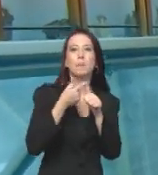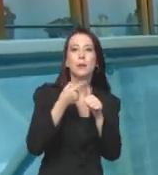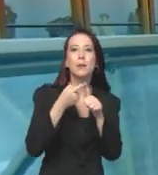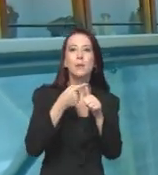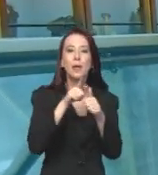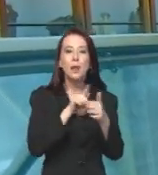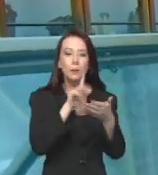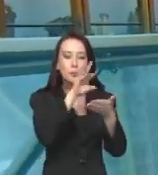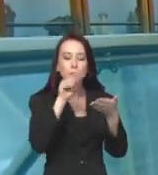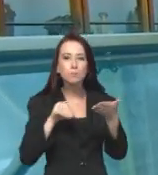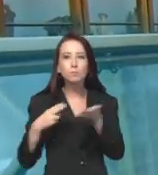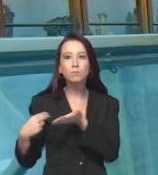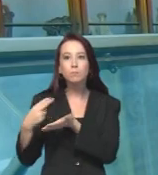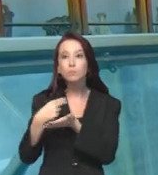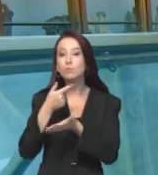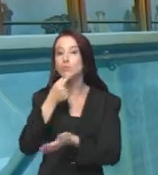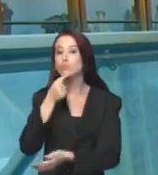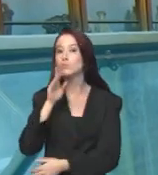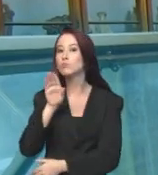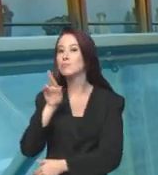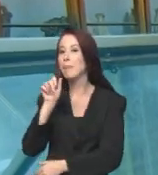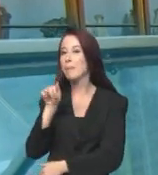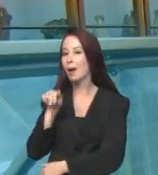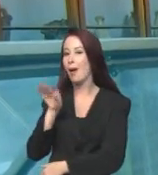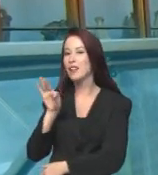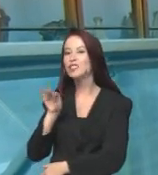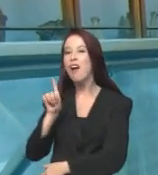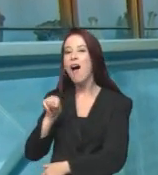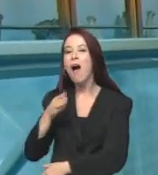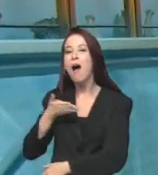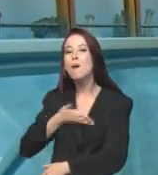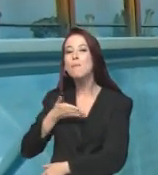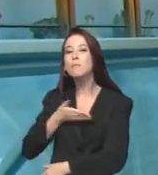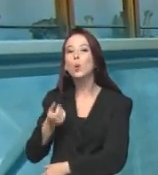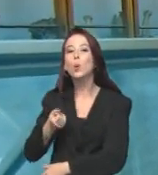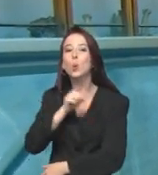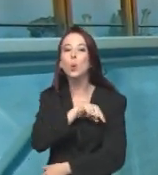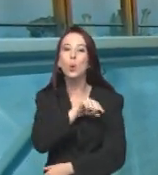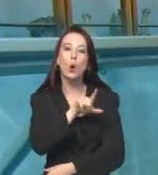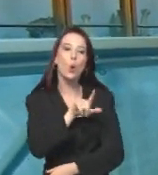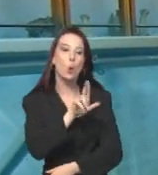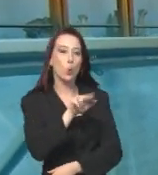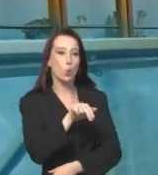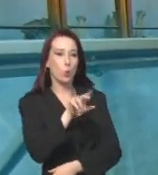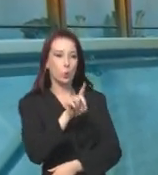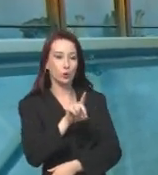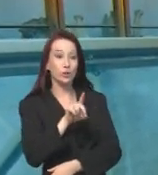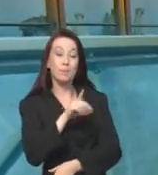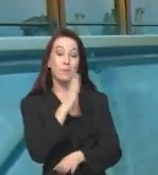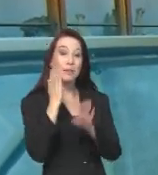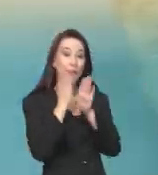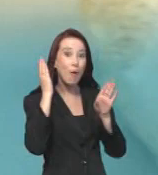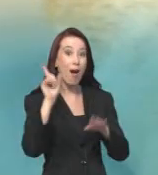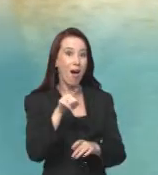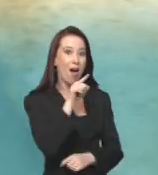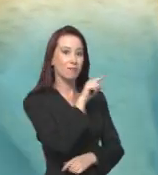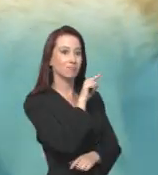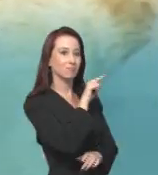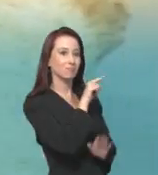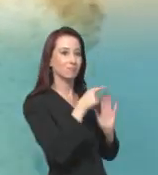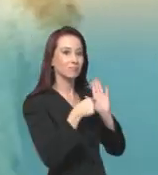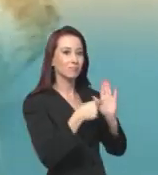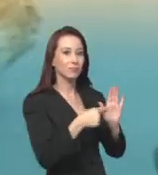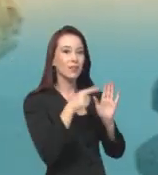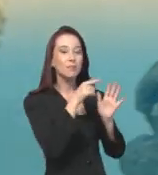here his first illustrations were drawn by his colleague Brand. Among those was